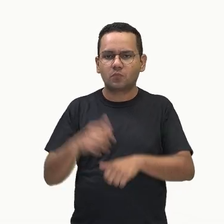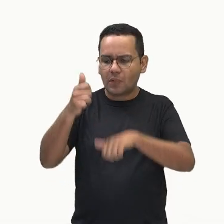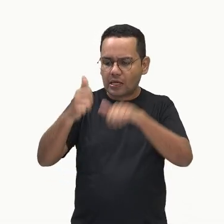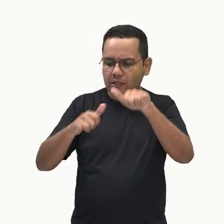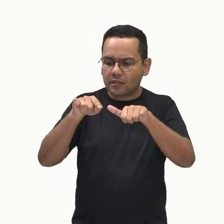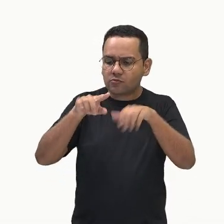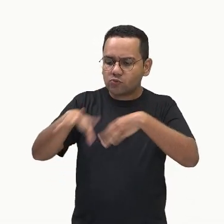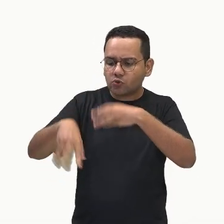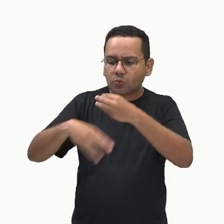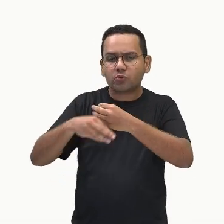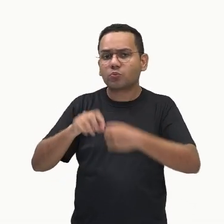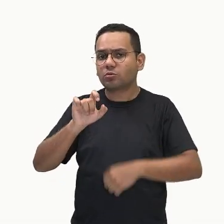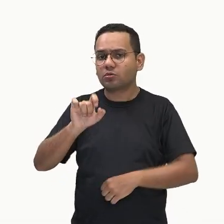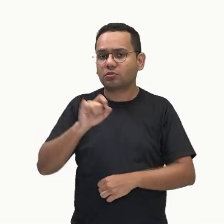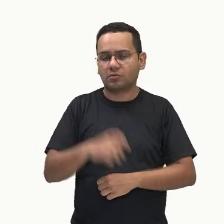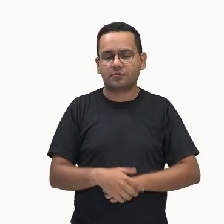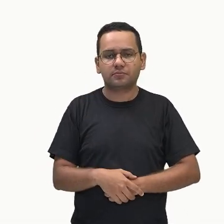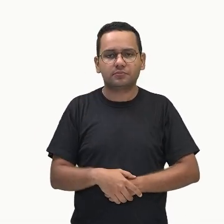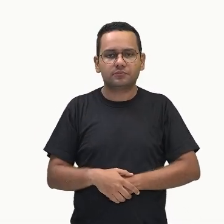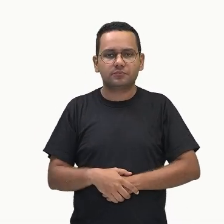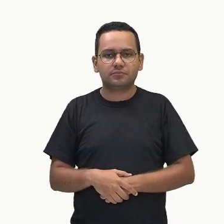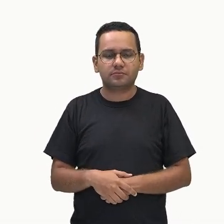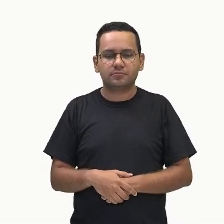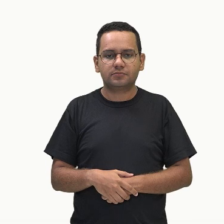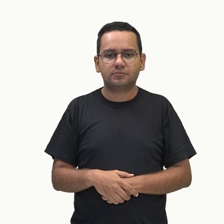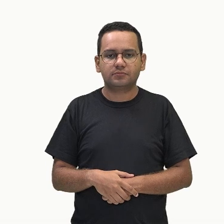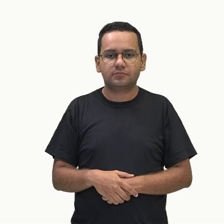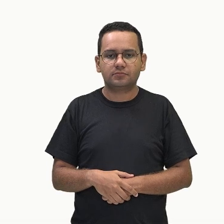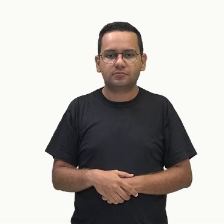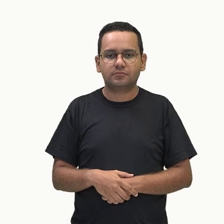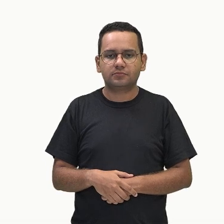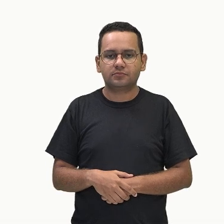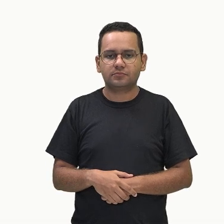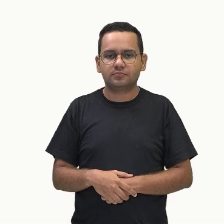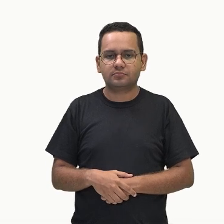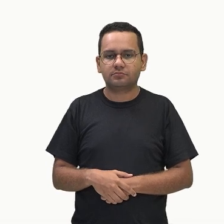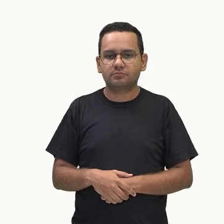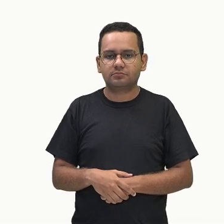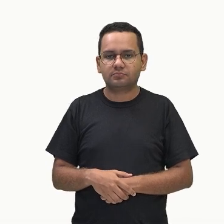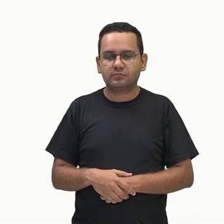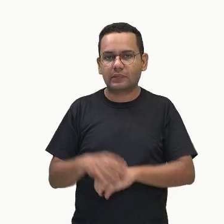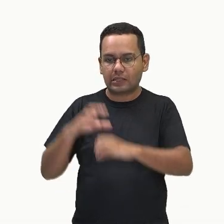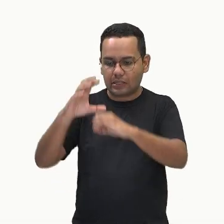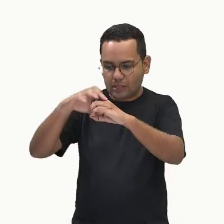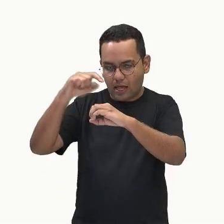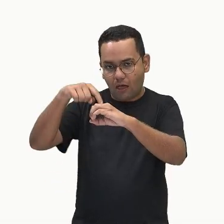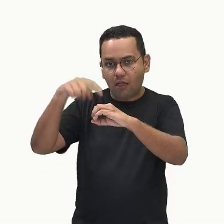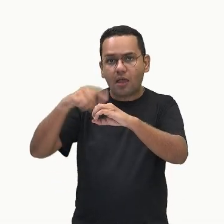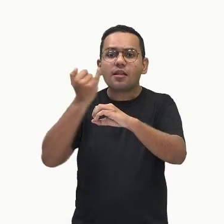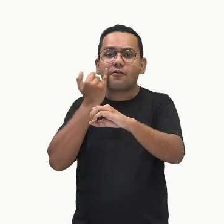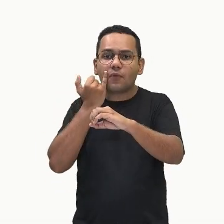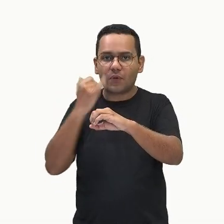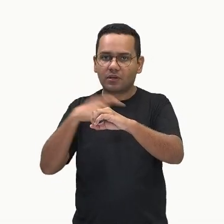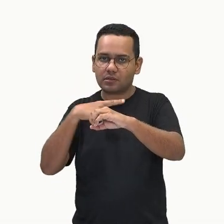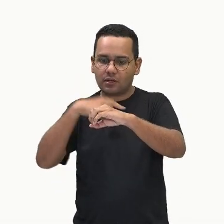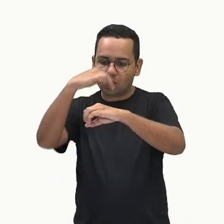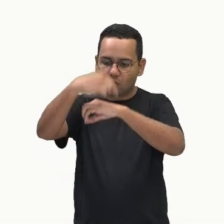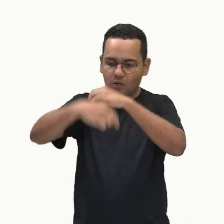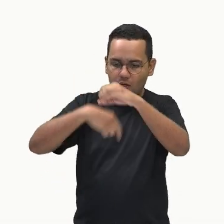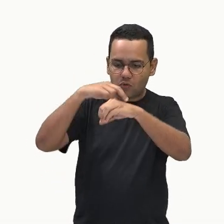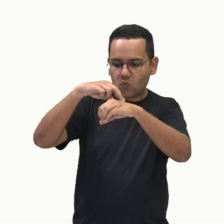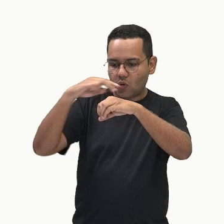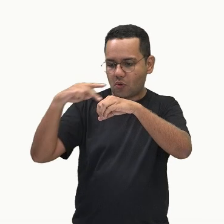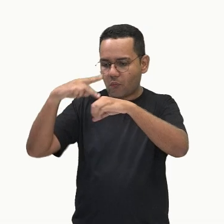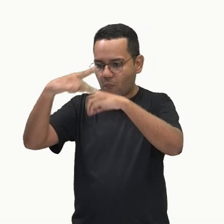importantes, contribuíram com o quê? Com a informação do núcleo contendo prótons e nêutrons, e